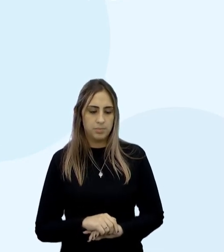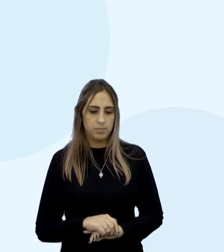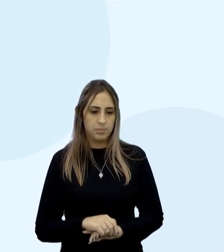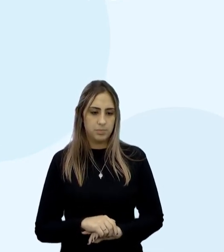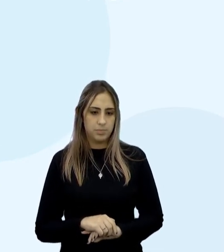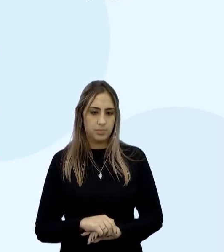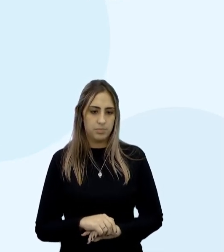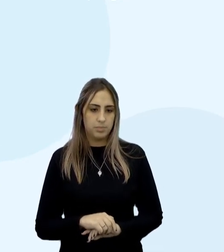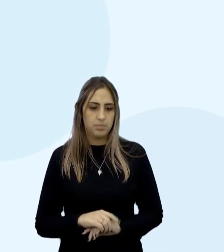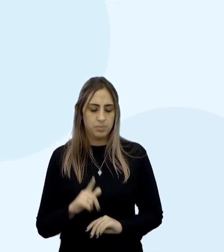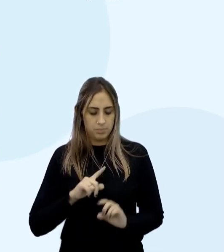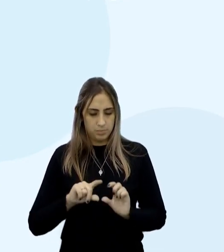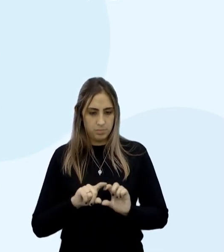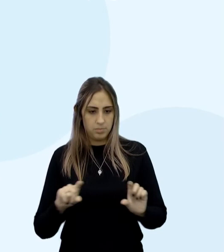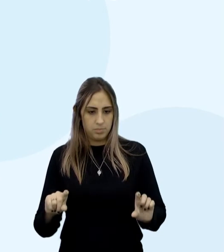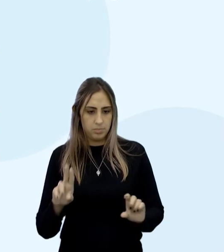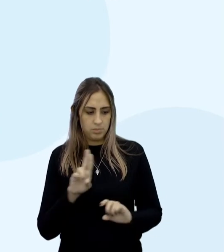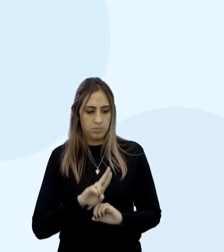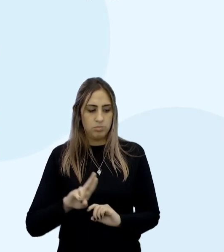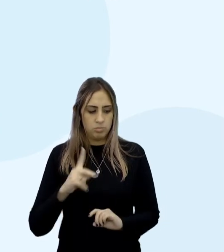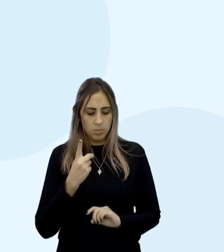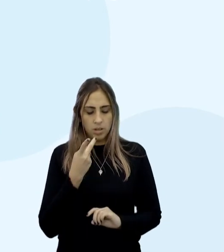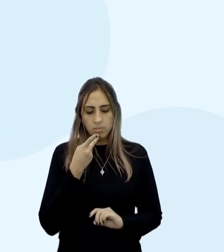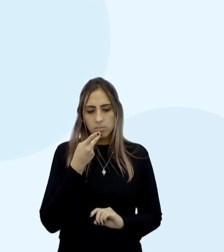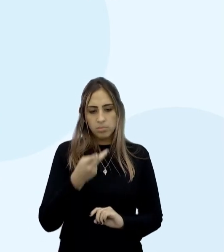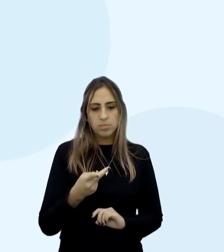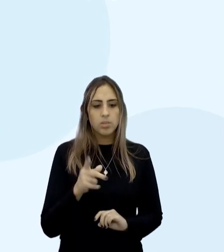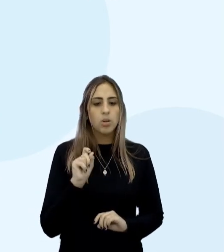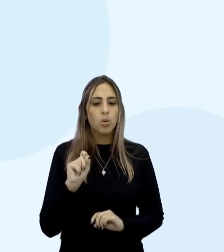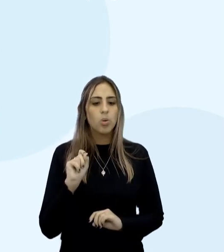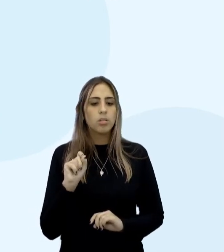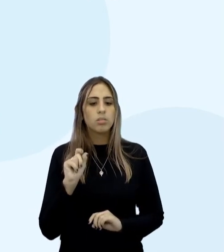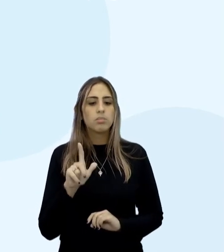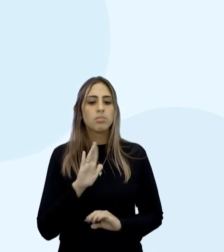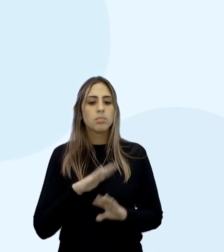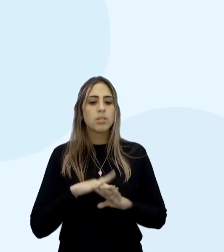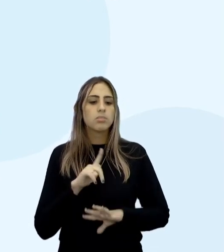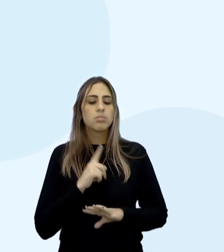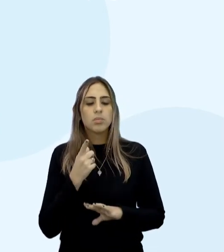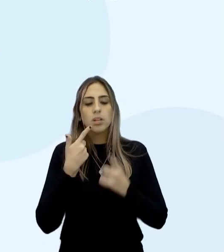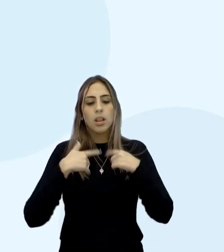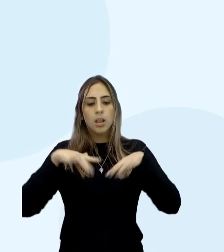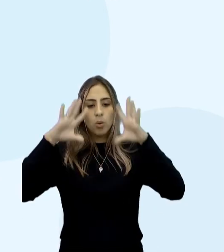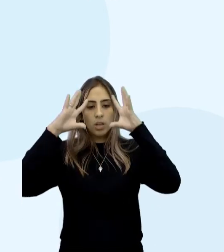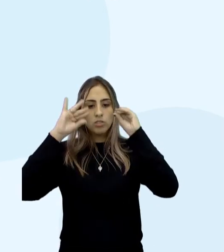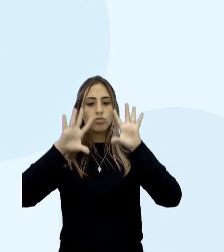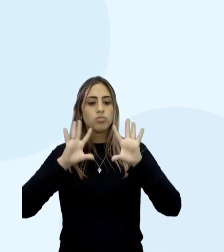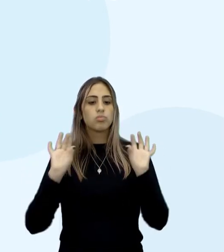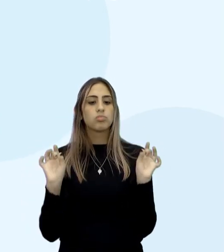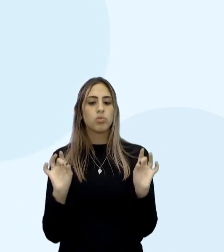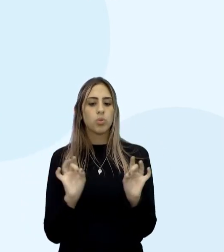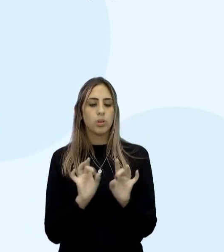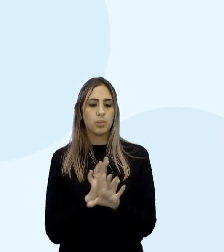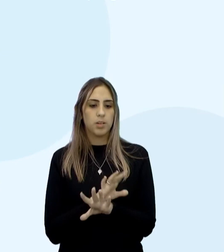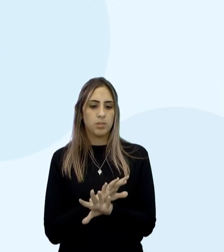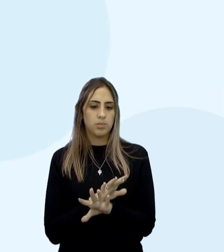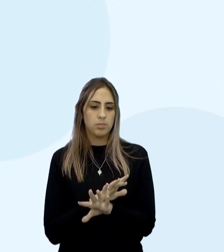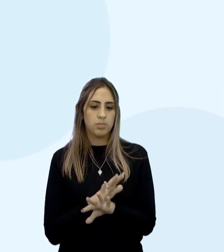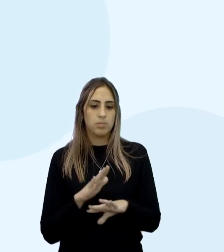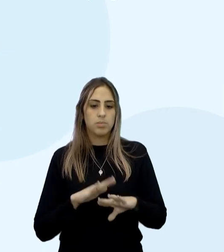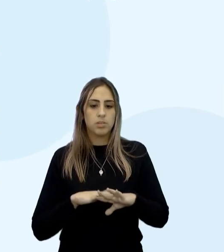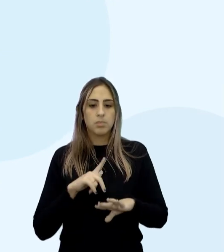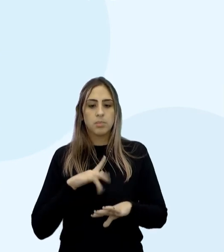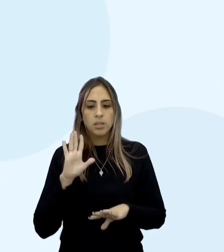Embora tenha esse trechinho aqui que ela utiliza uma gíria, o que predomina é uma linguagem formal, tá? Que a gente tem aí